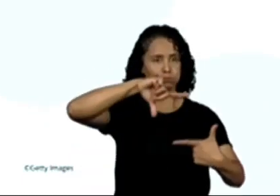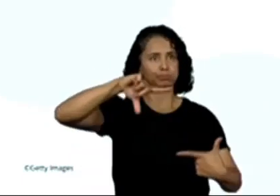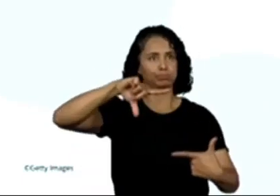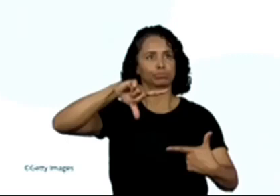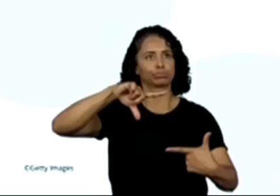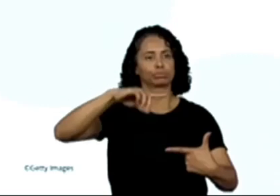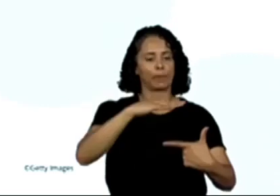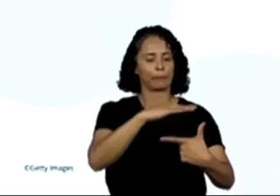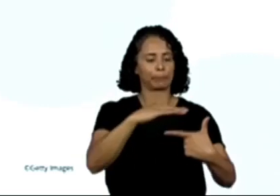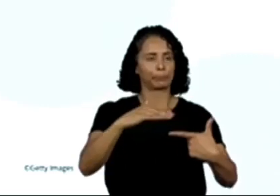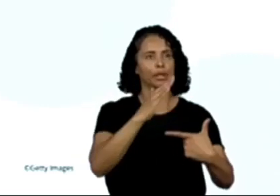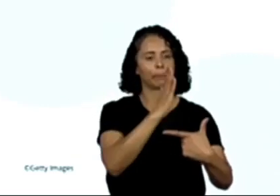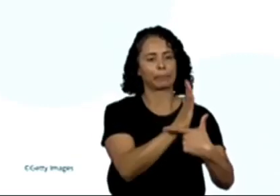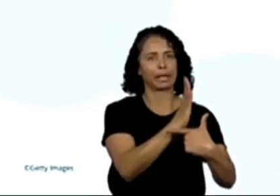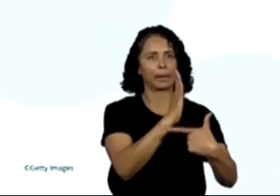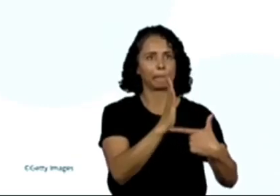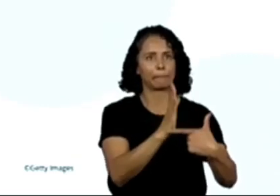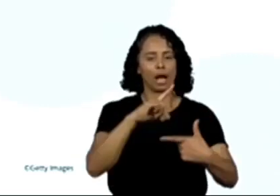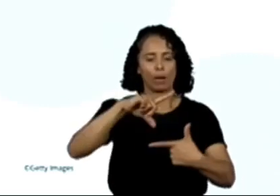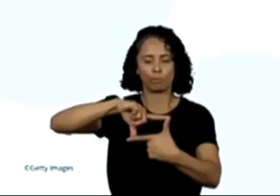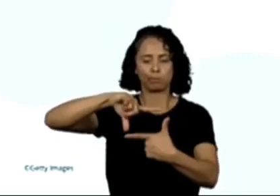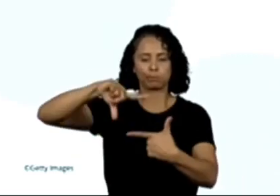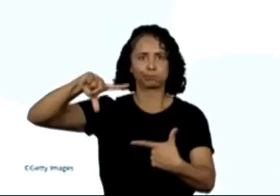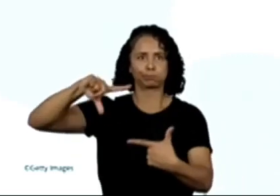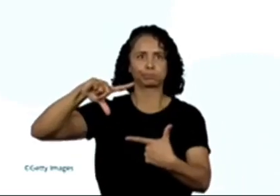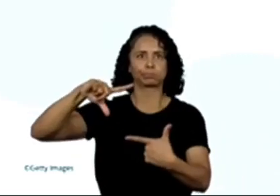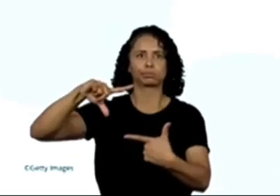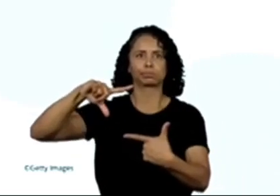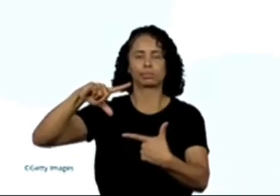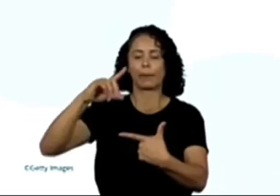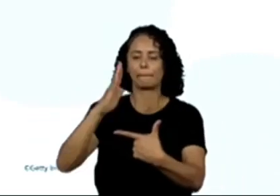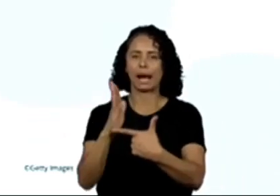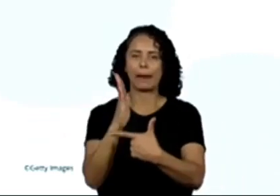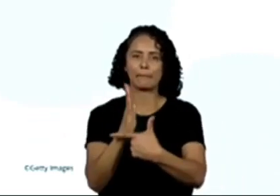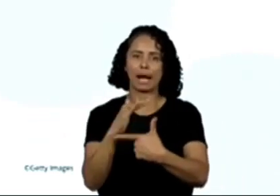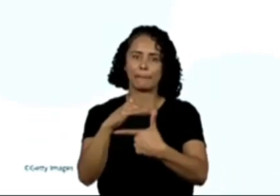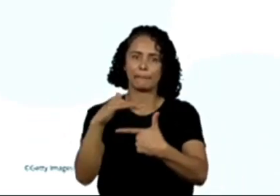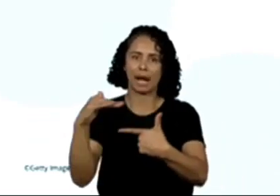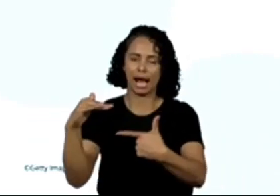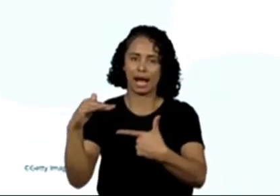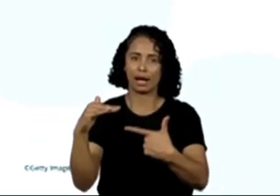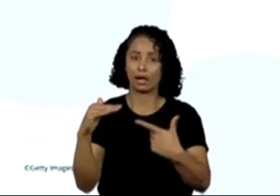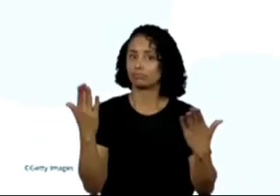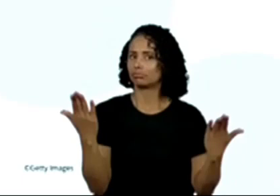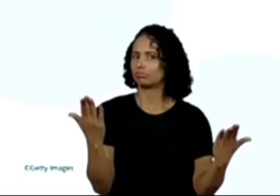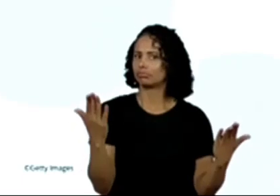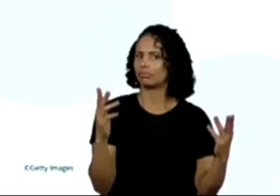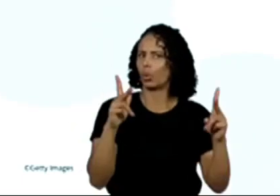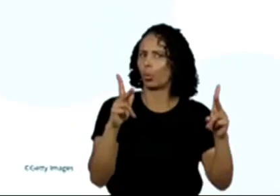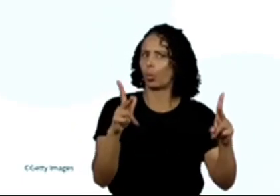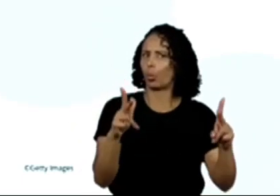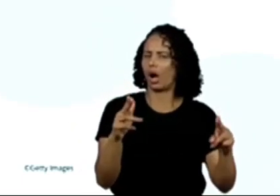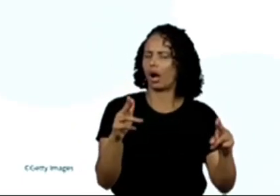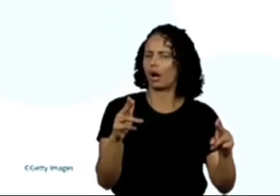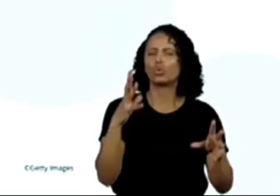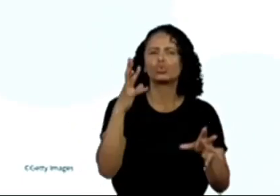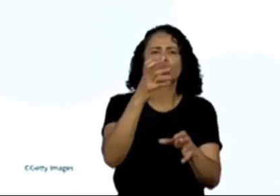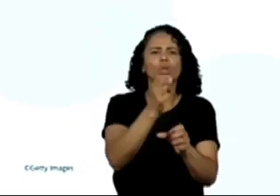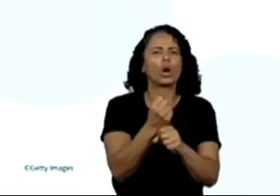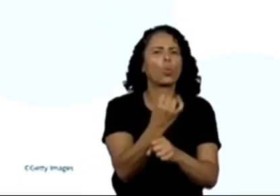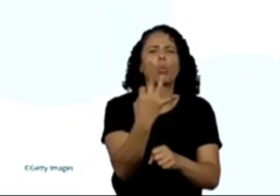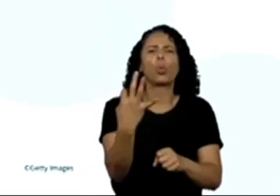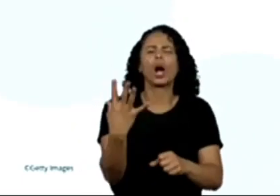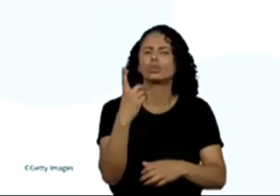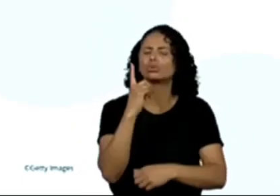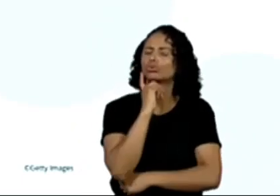Contar as partes. Boa. Ela foi dividida em quantas? Cada pizza foi dividida em quantas partes? Isso. Quantos pedaços eu tenho, né? Essa é a primeira pergunta